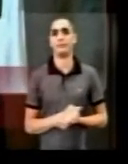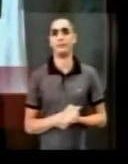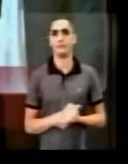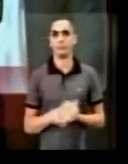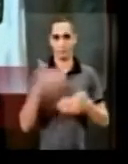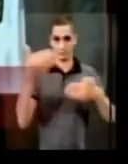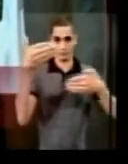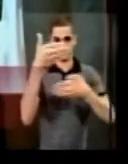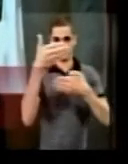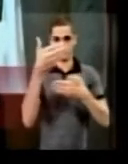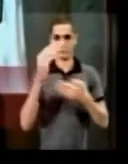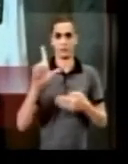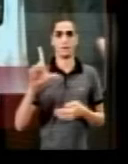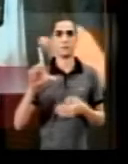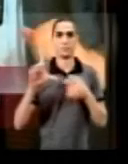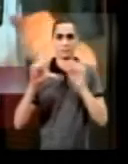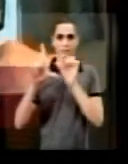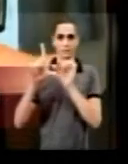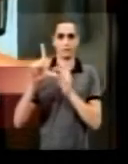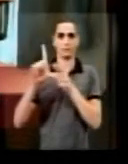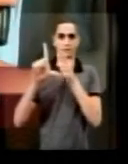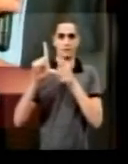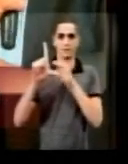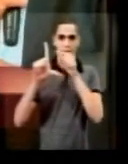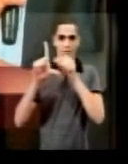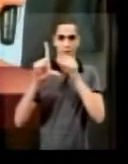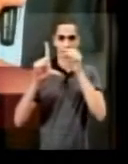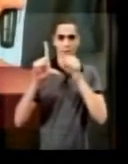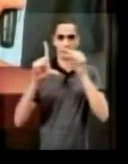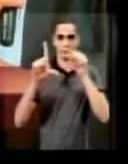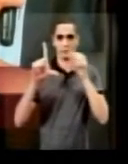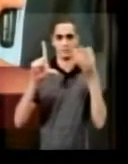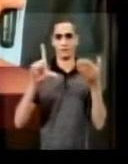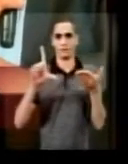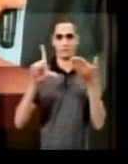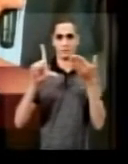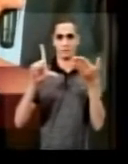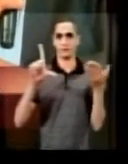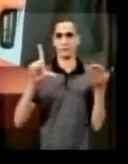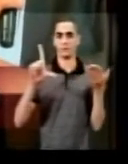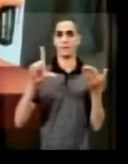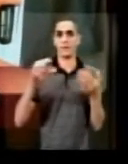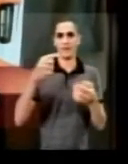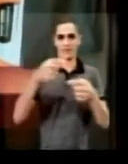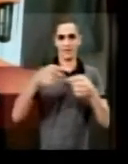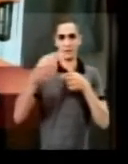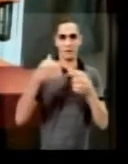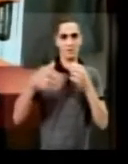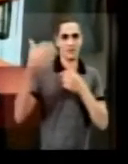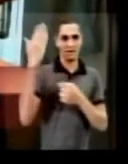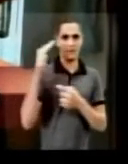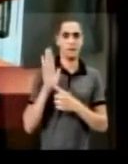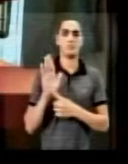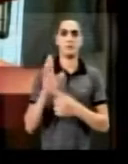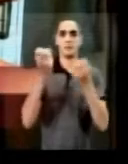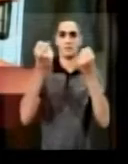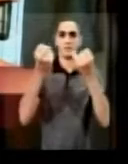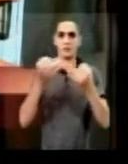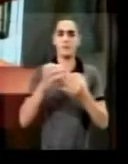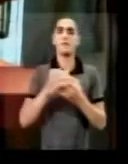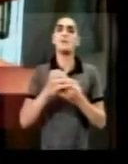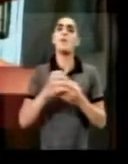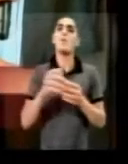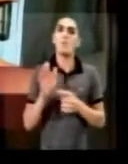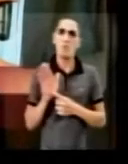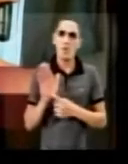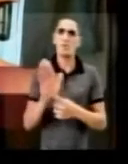Aqui, pessoal, aquilo que eu coloquei a semana passada, que nós iremos apresentar em todas as lives, a taxa de ocupação